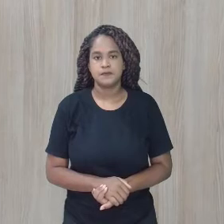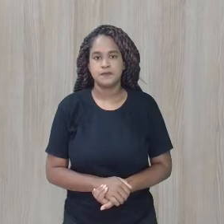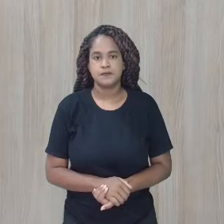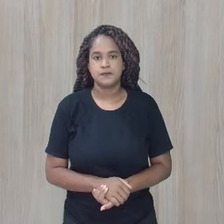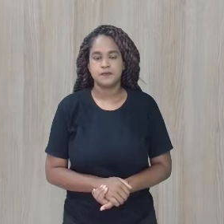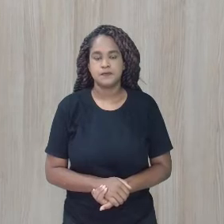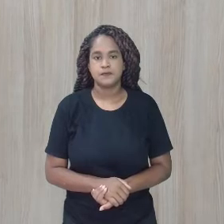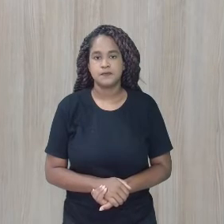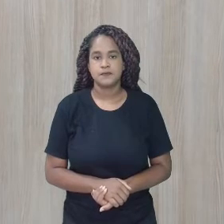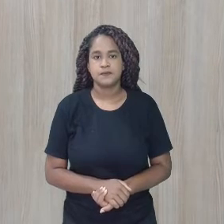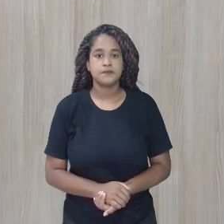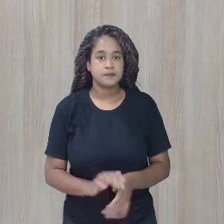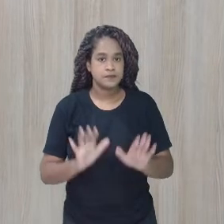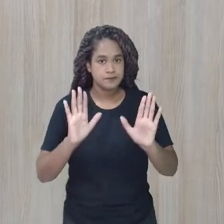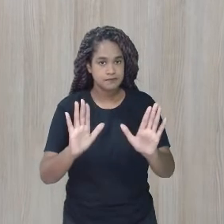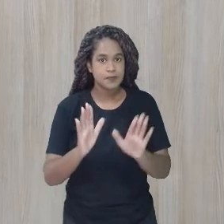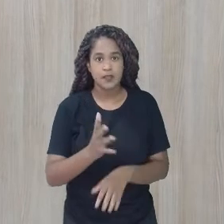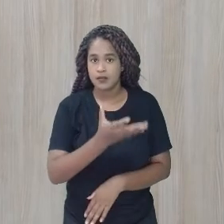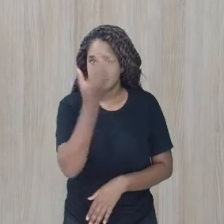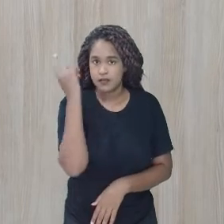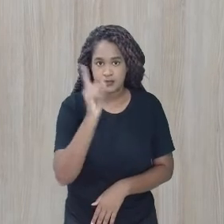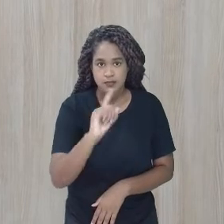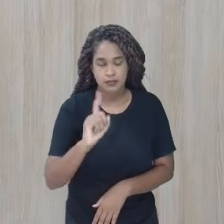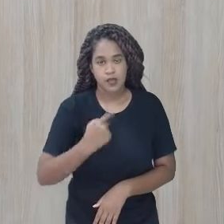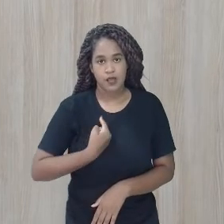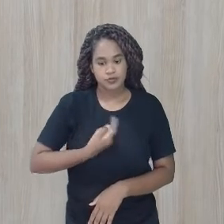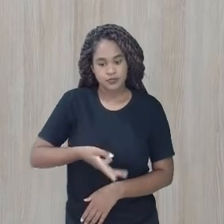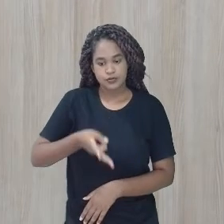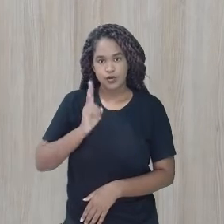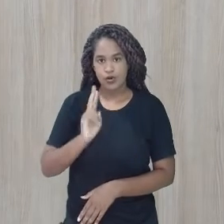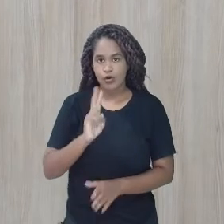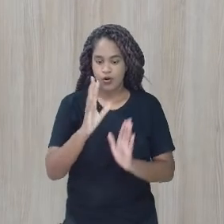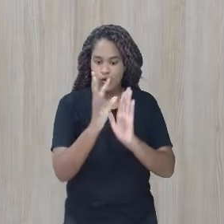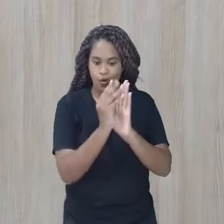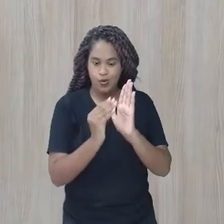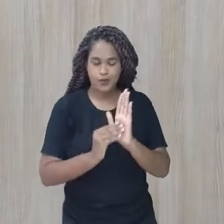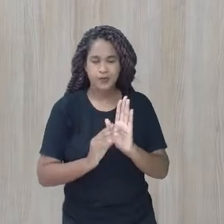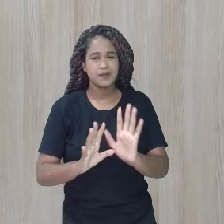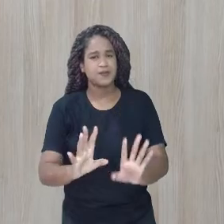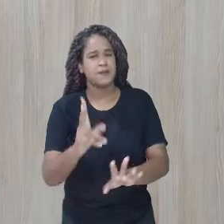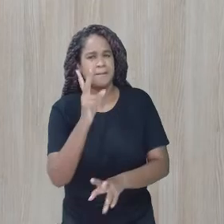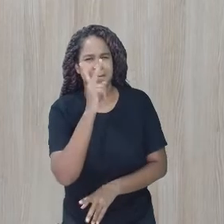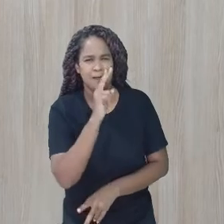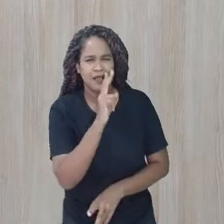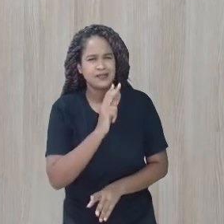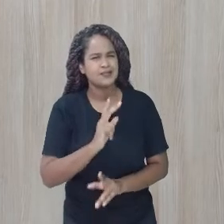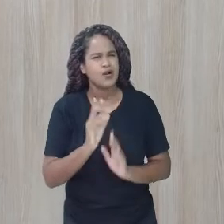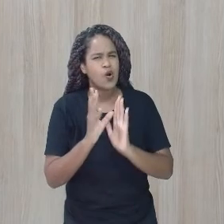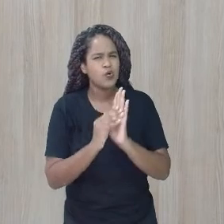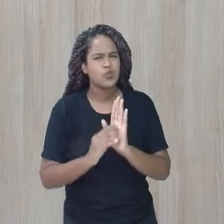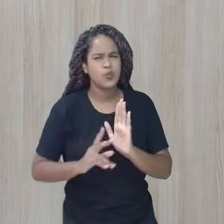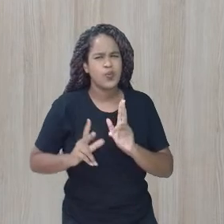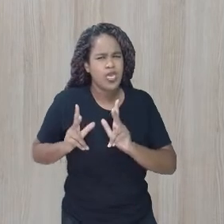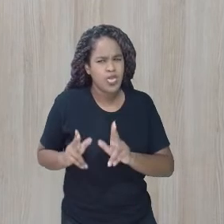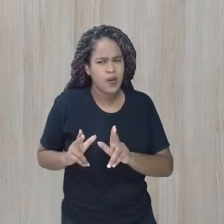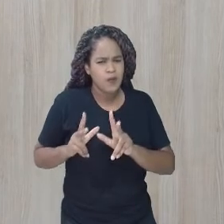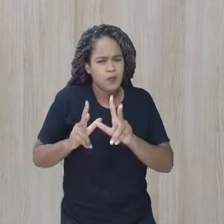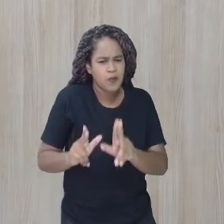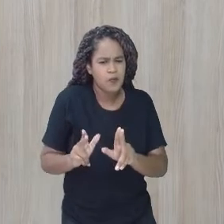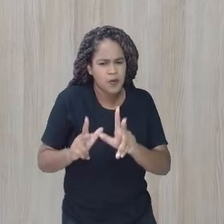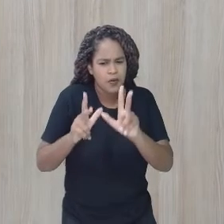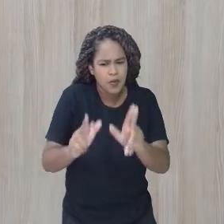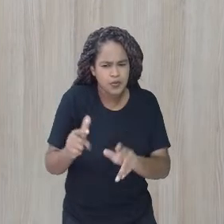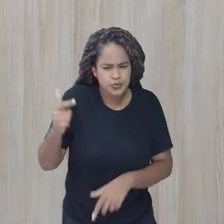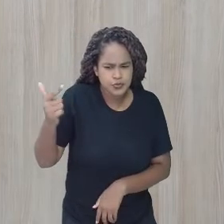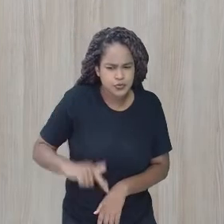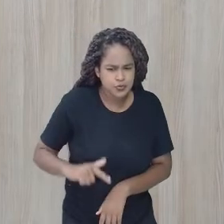continuidade, não é, dos nossos conteúdos. Então, parece que o conteúdo está se repetindo, mas, como sempre falo para